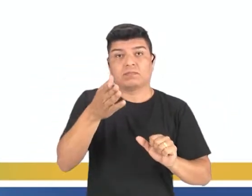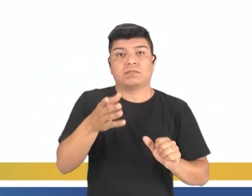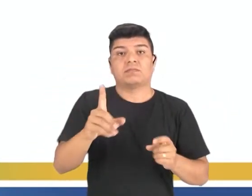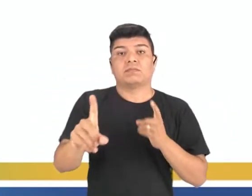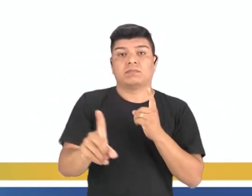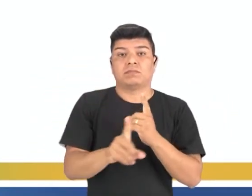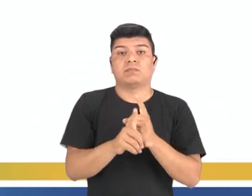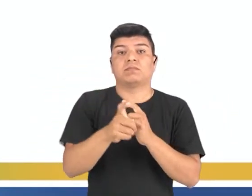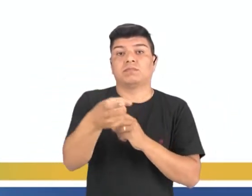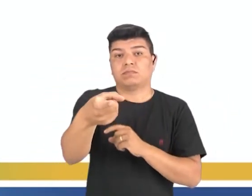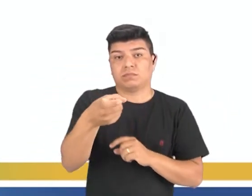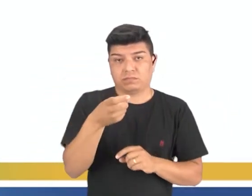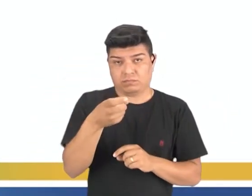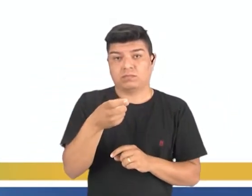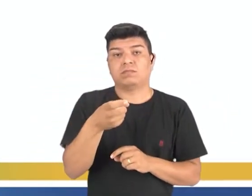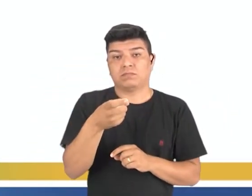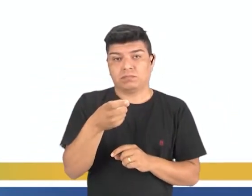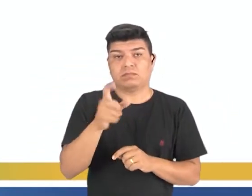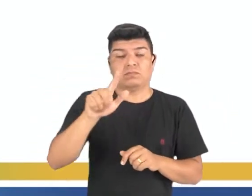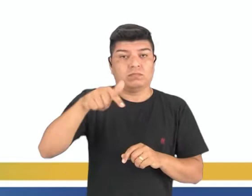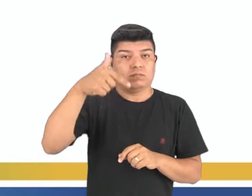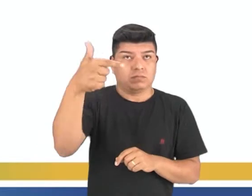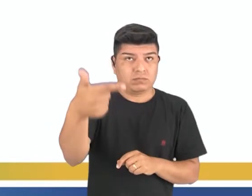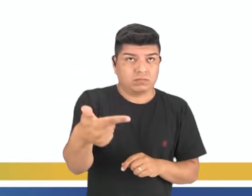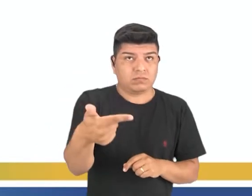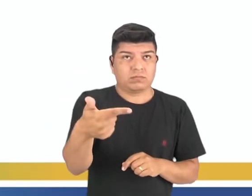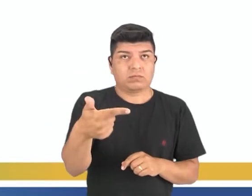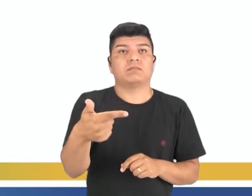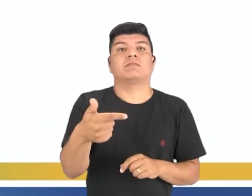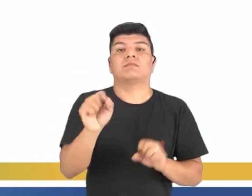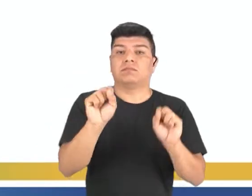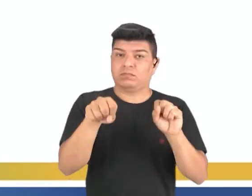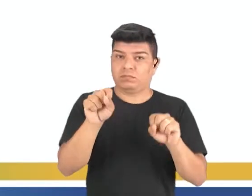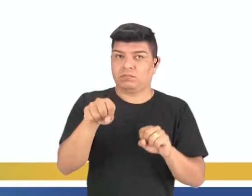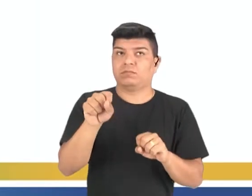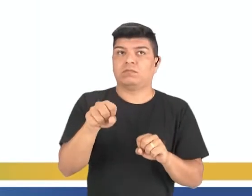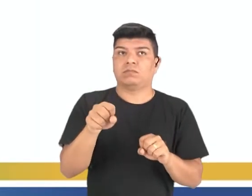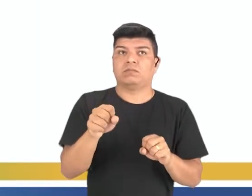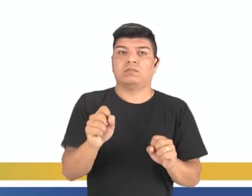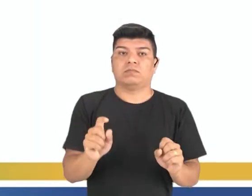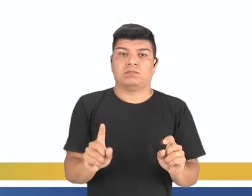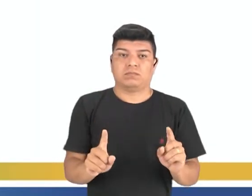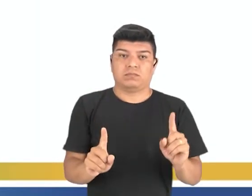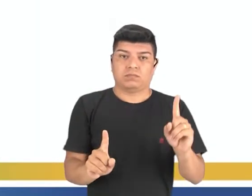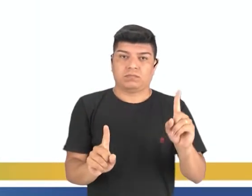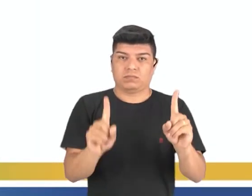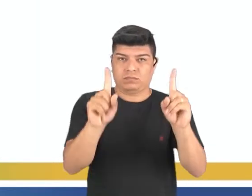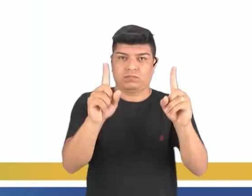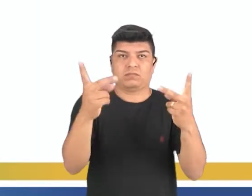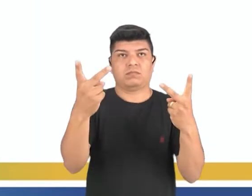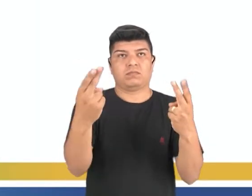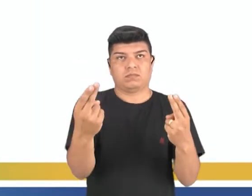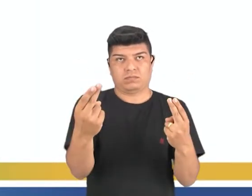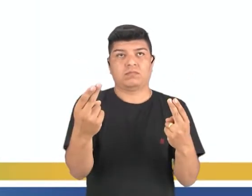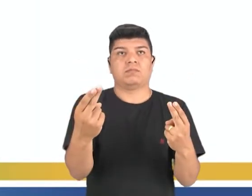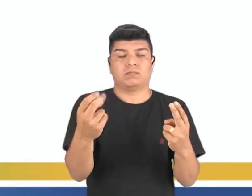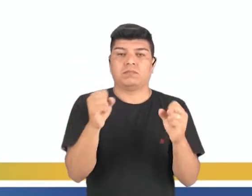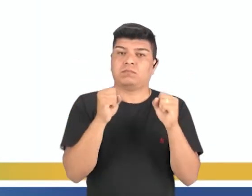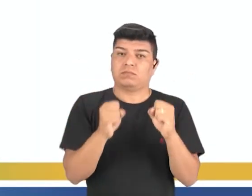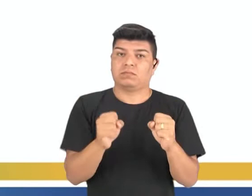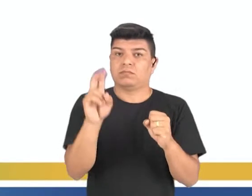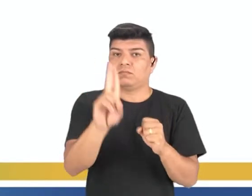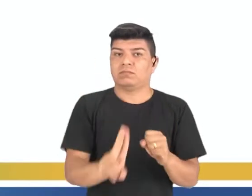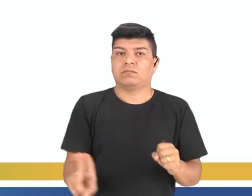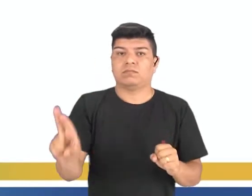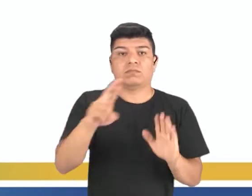variável x. Então, após esse procedimento, aí sim as setas vão ficar no mesmo sentido, né? Aí a gente vai poder